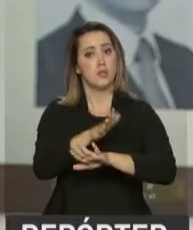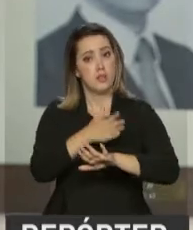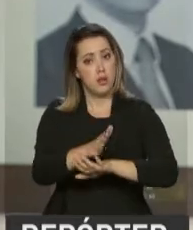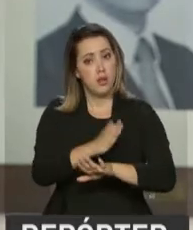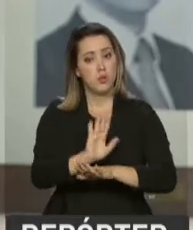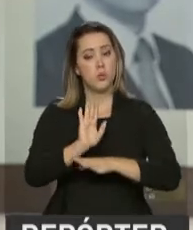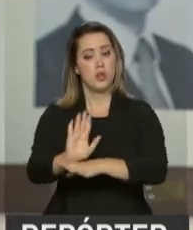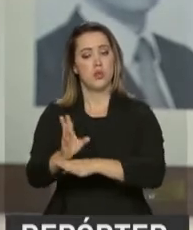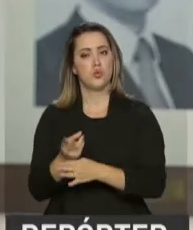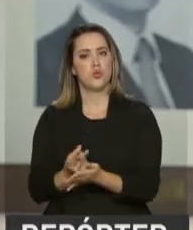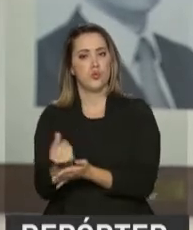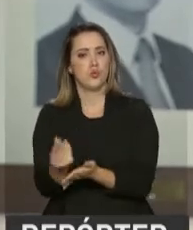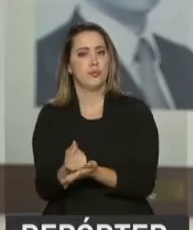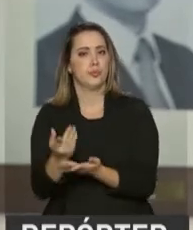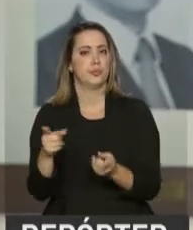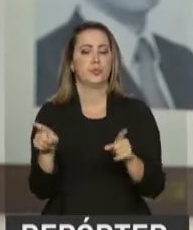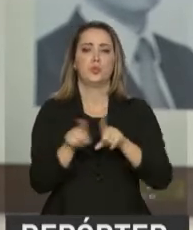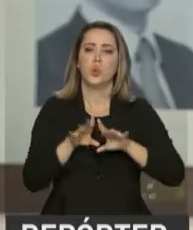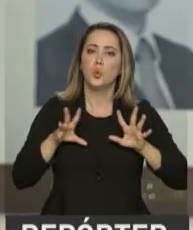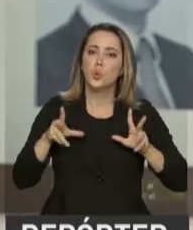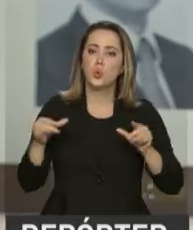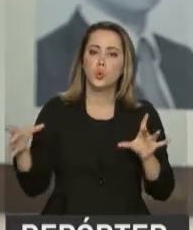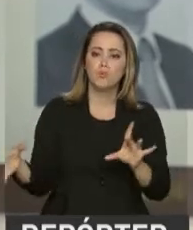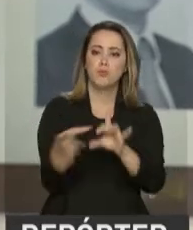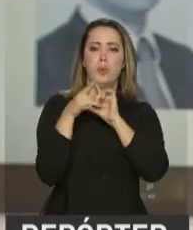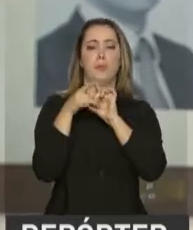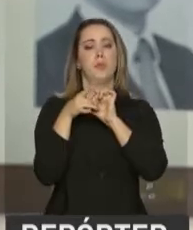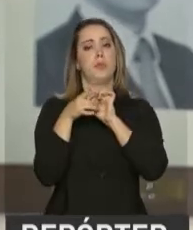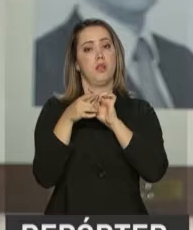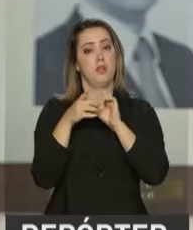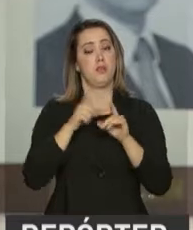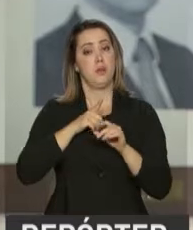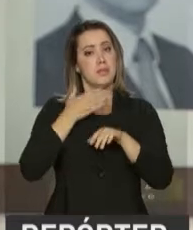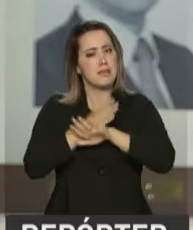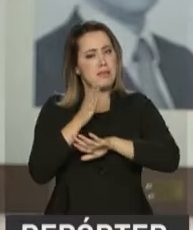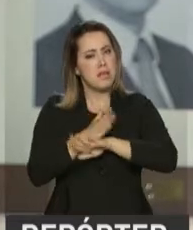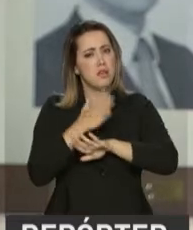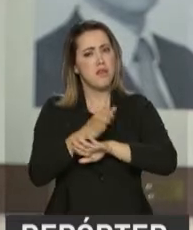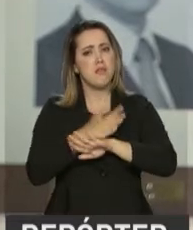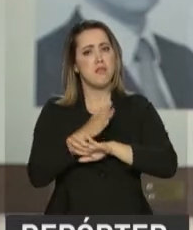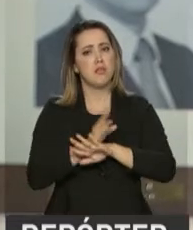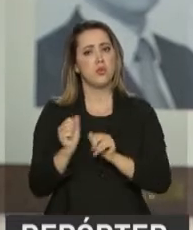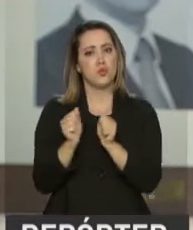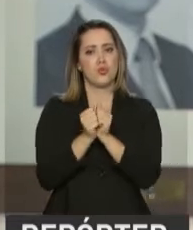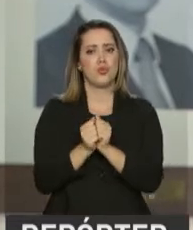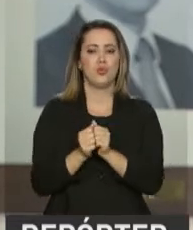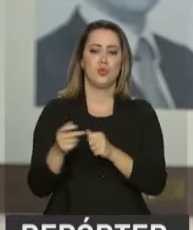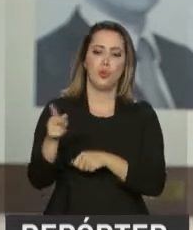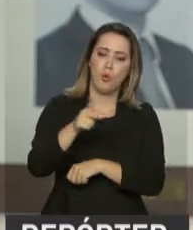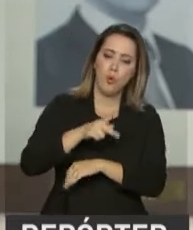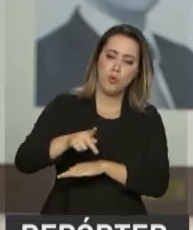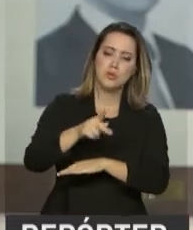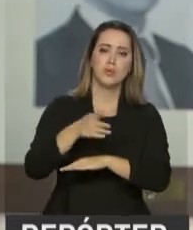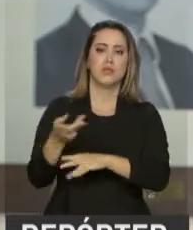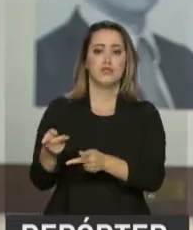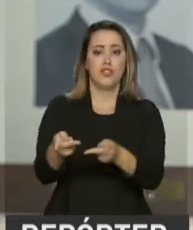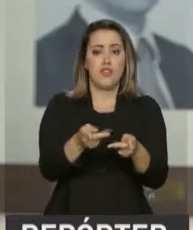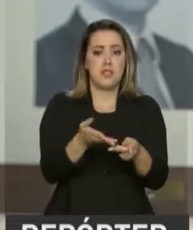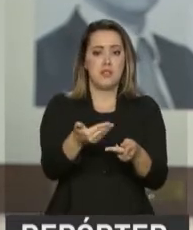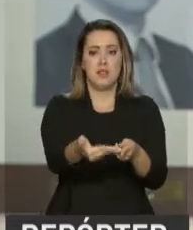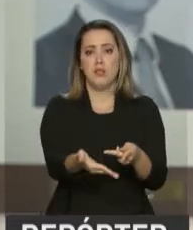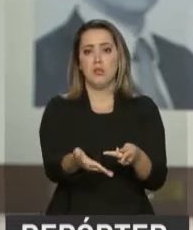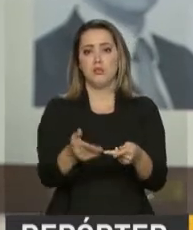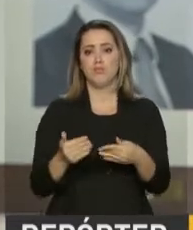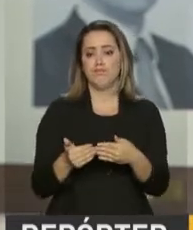apoio financeiro, e tudo isso junto com capacitação mútua com os vizinhos. Nós temos que ter operação muito